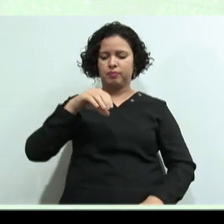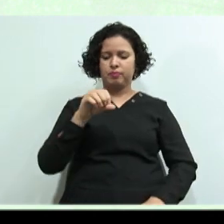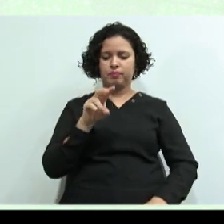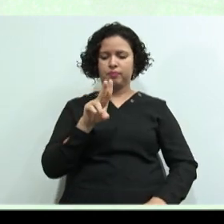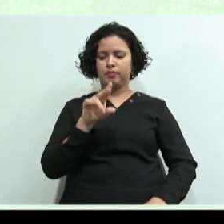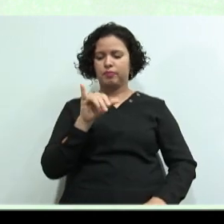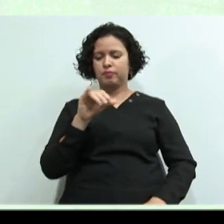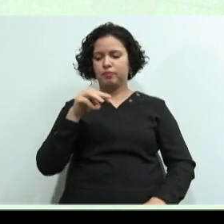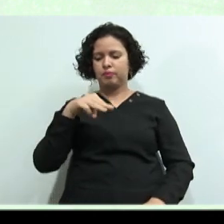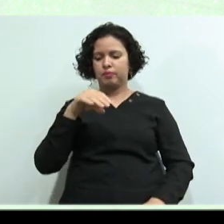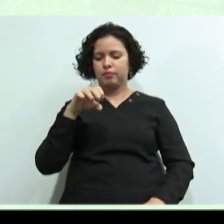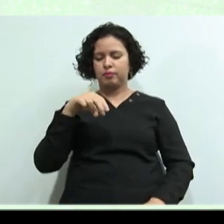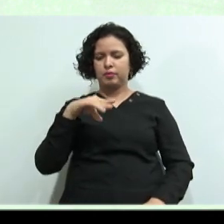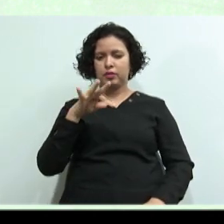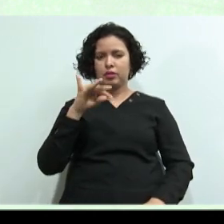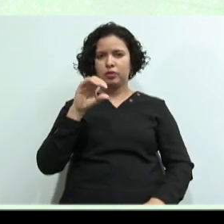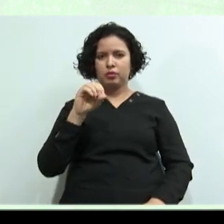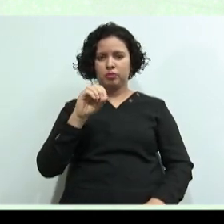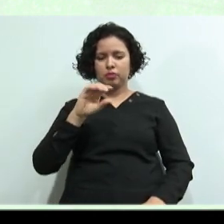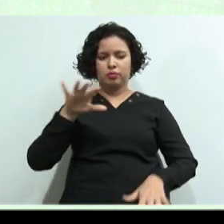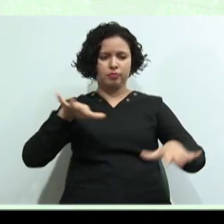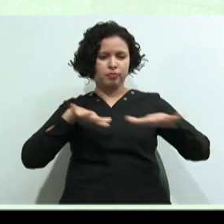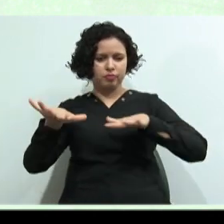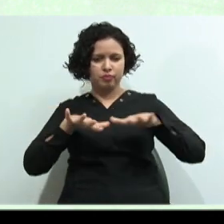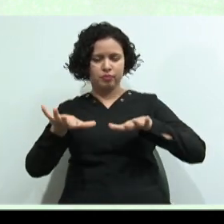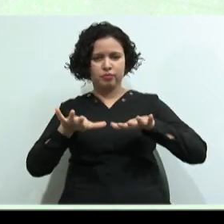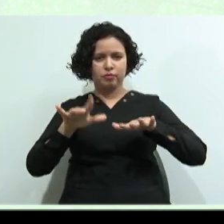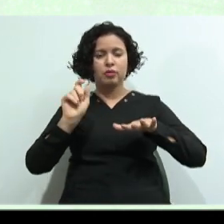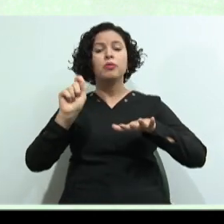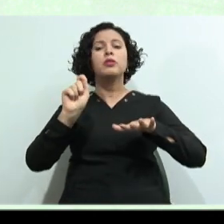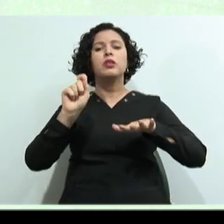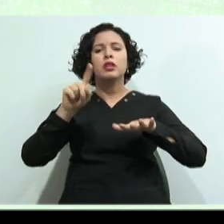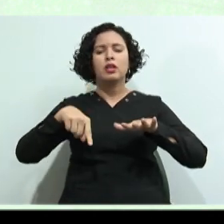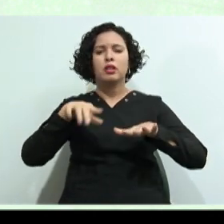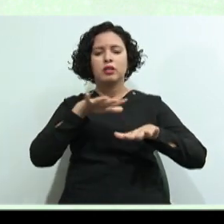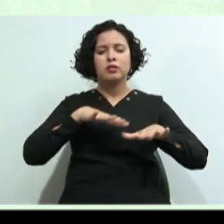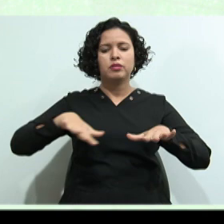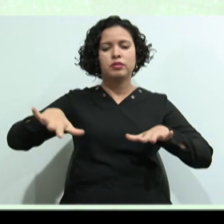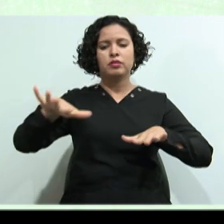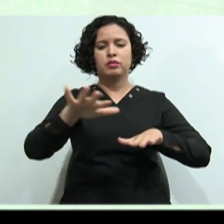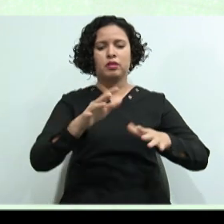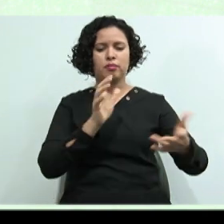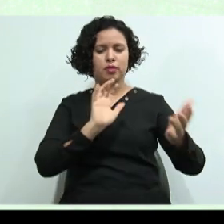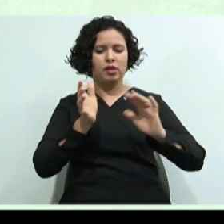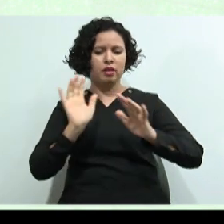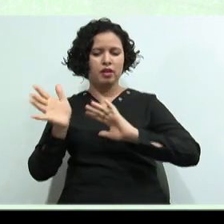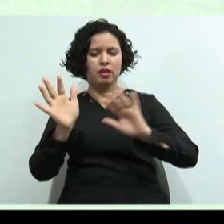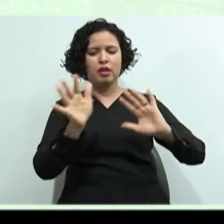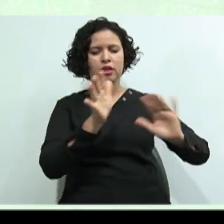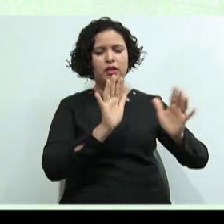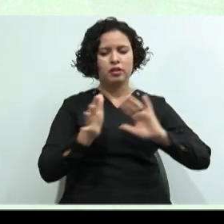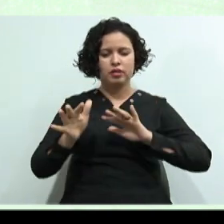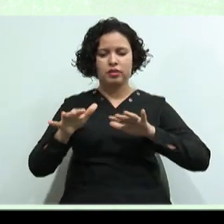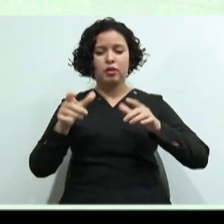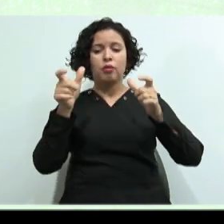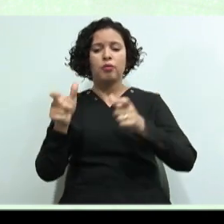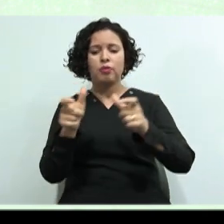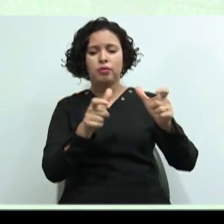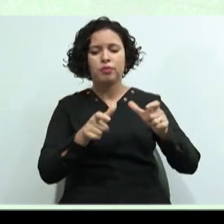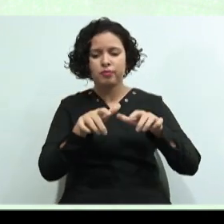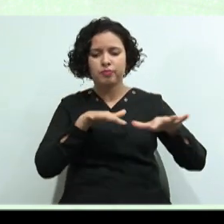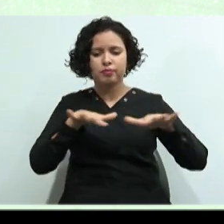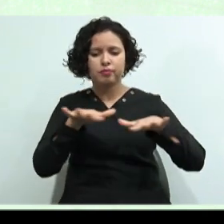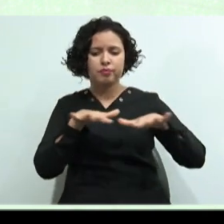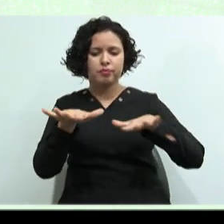movimento? É o deslocamento da mão no espaço durante a realização do sinal. Os sinais,